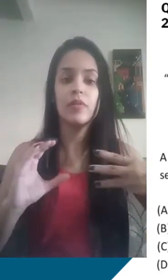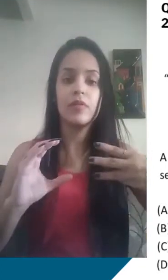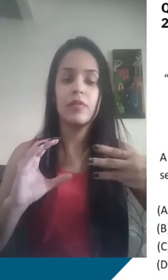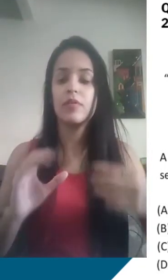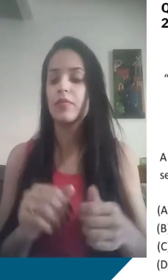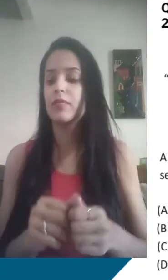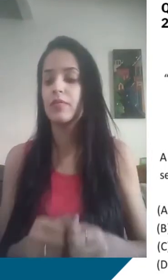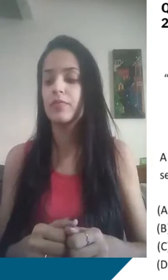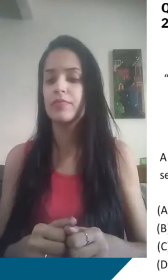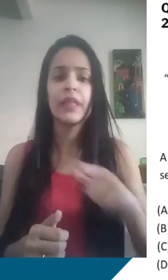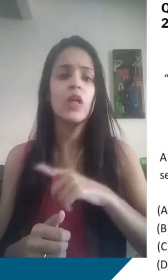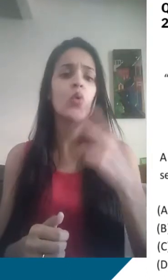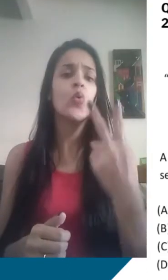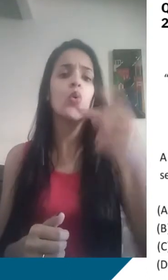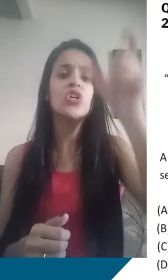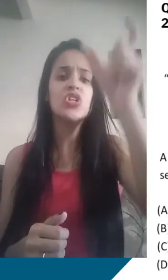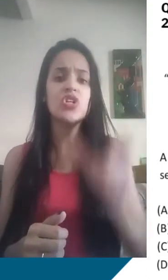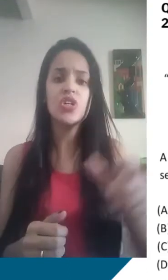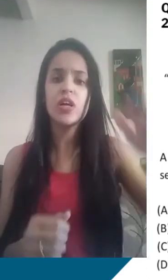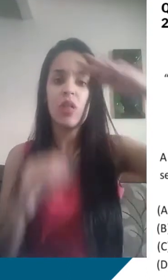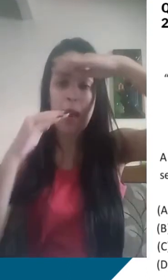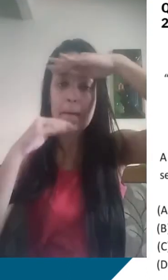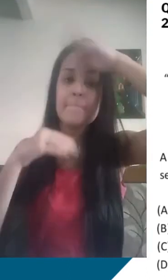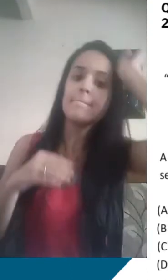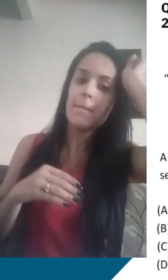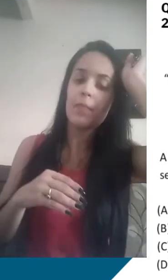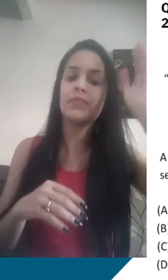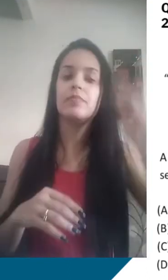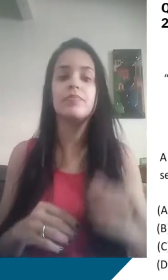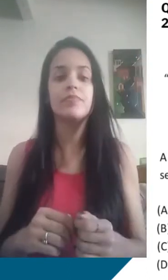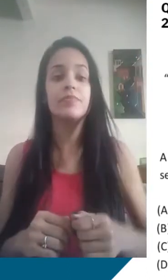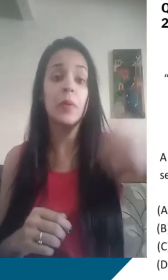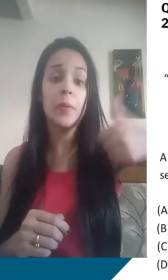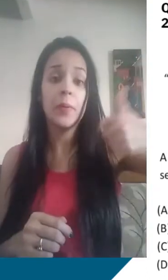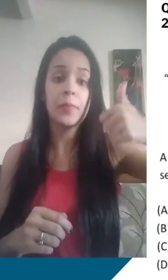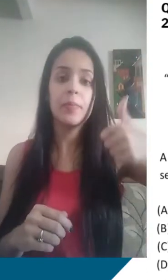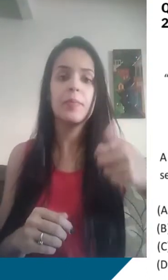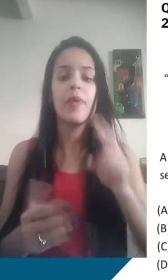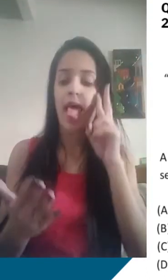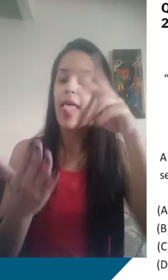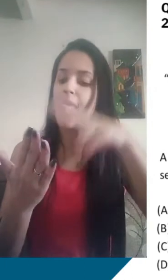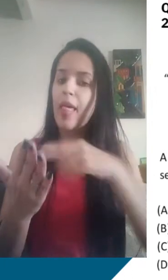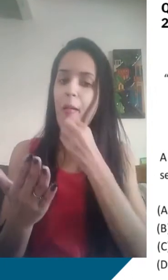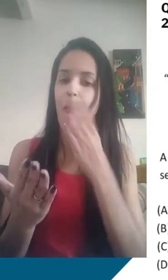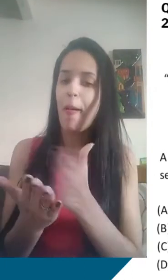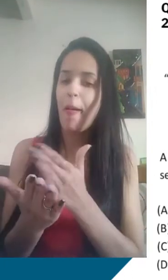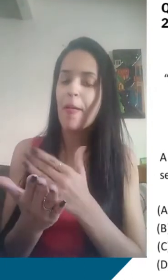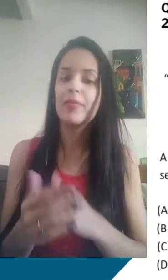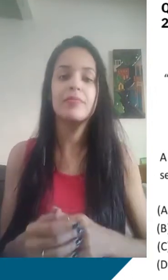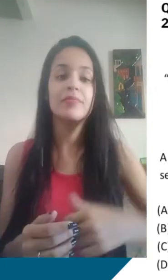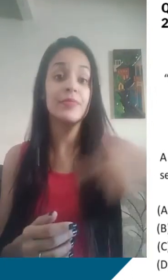2019.1. Há duas maneiras de abrir a cabeça de uma pessoa: ler um bom livro ou usar um machado. Recomendo